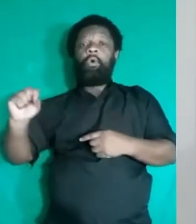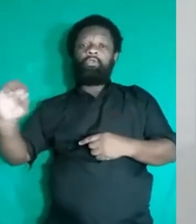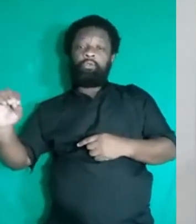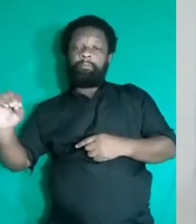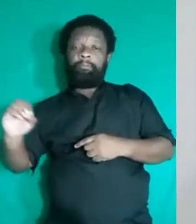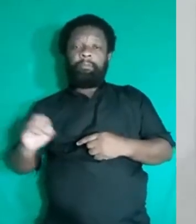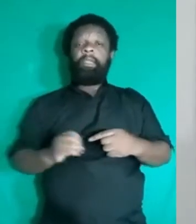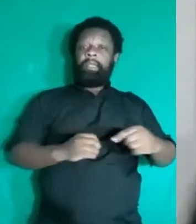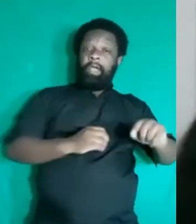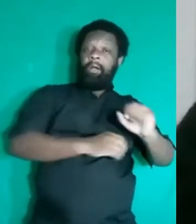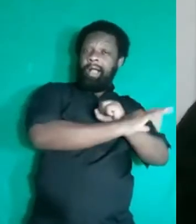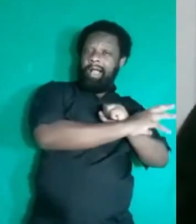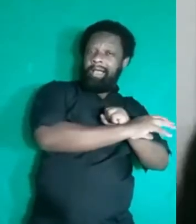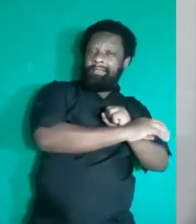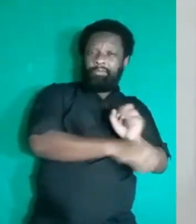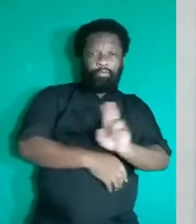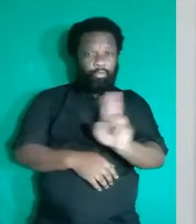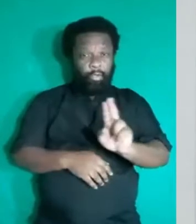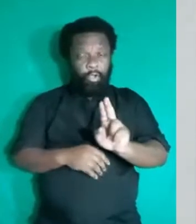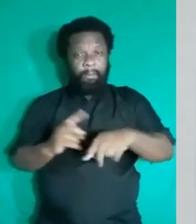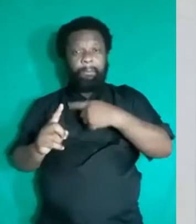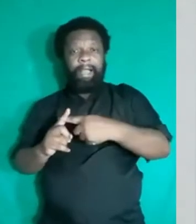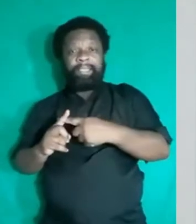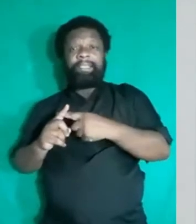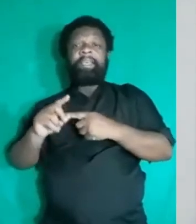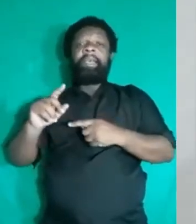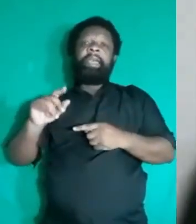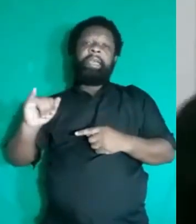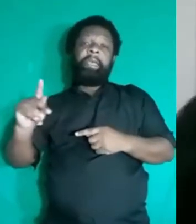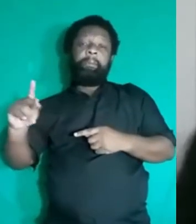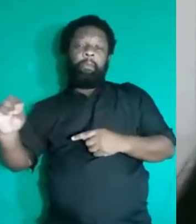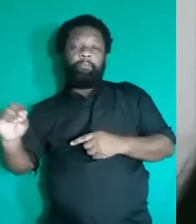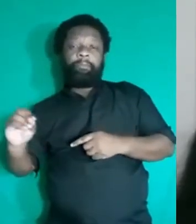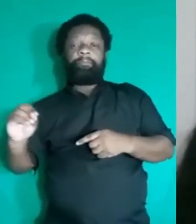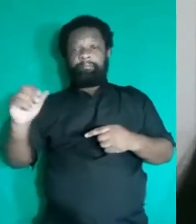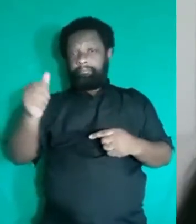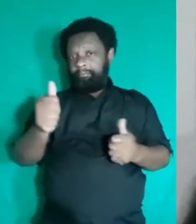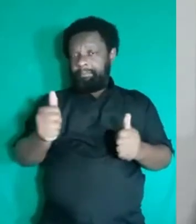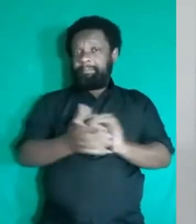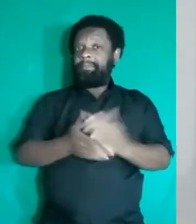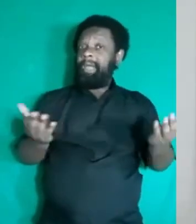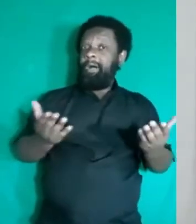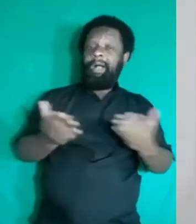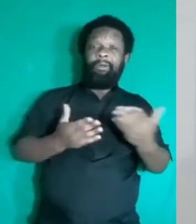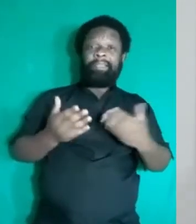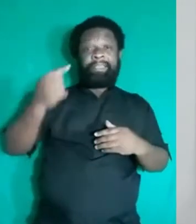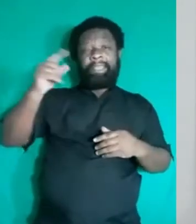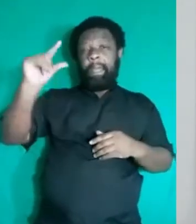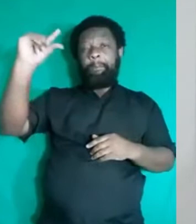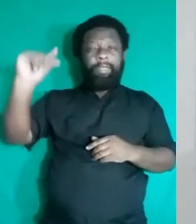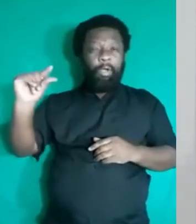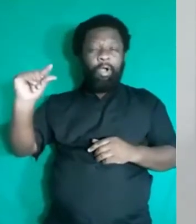do elemento oso. Esse aqui de baixo vai ser o ácido, nome do elemento ico. E o último vai ser o ácido per, nome